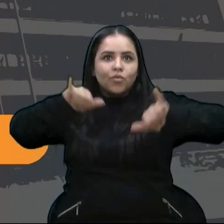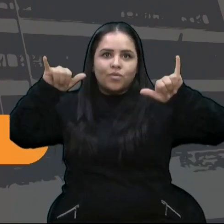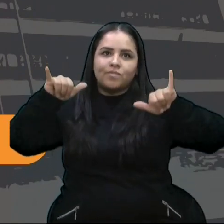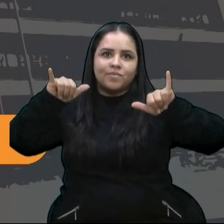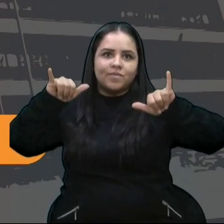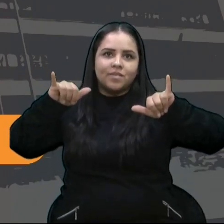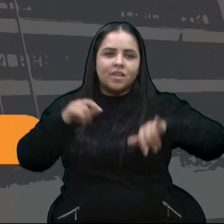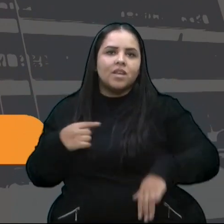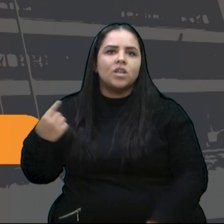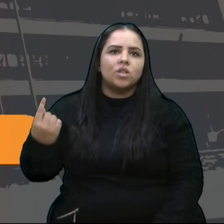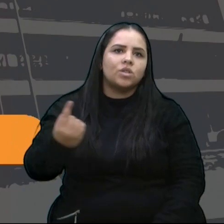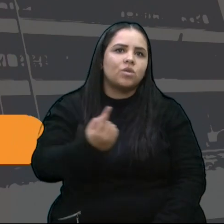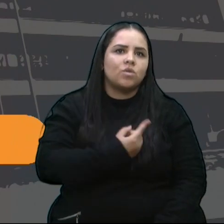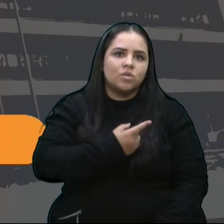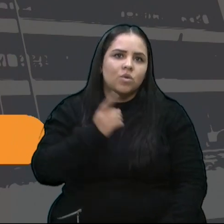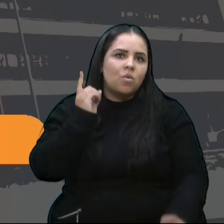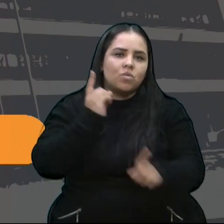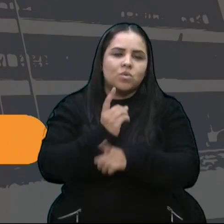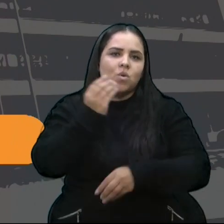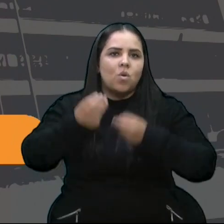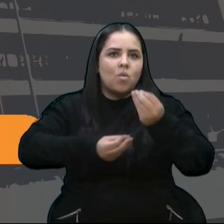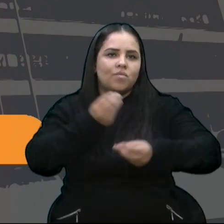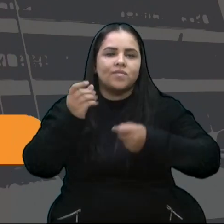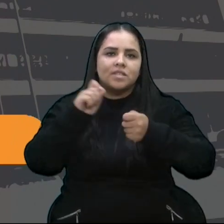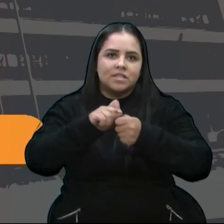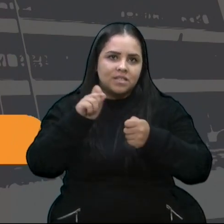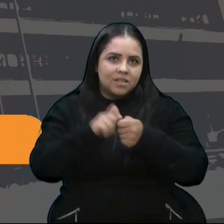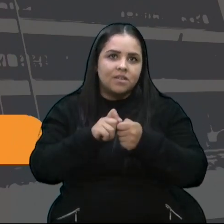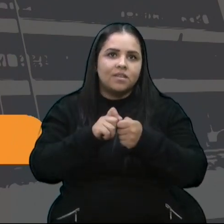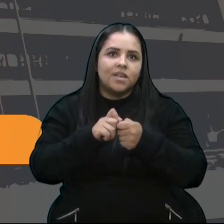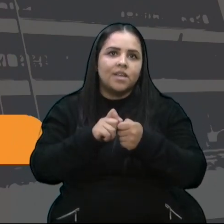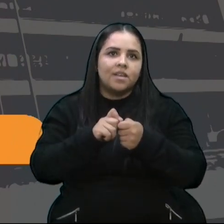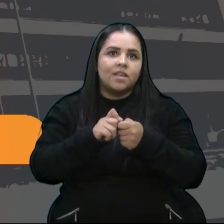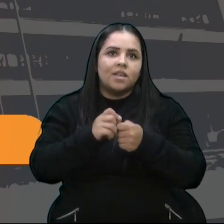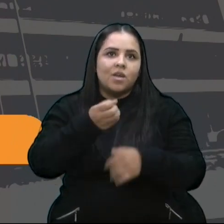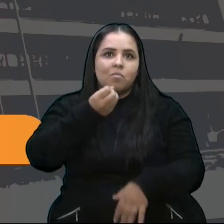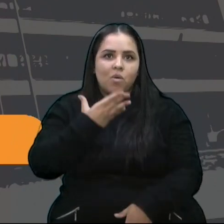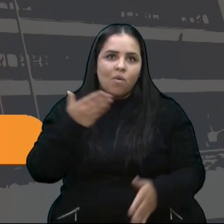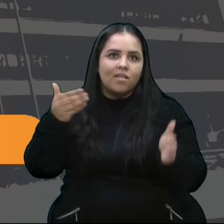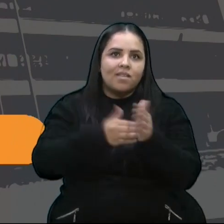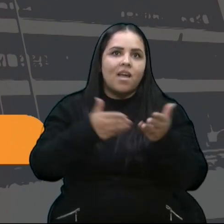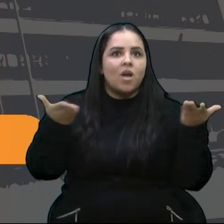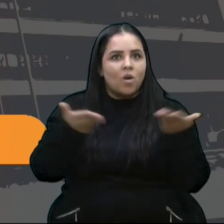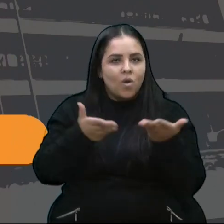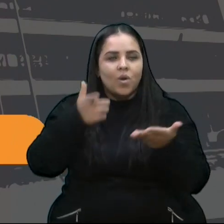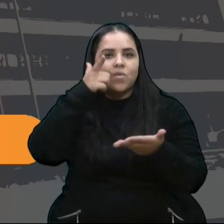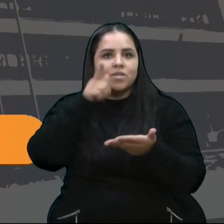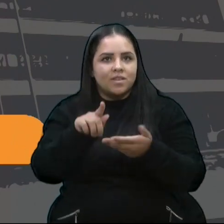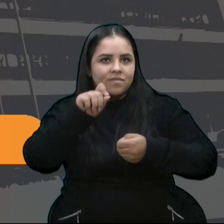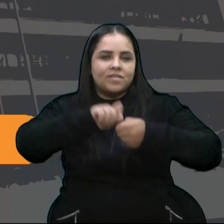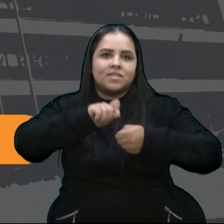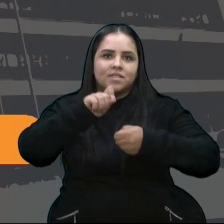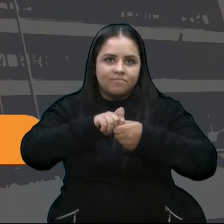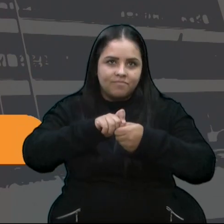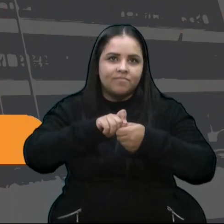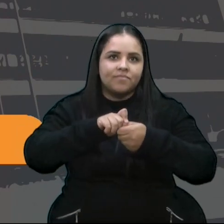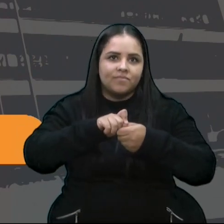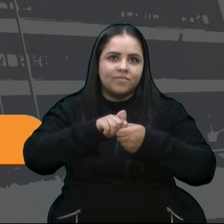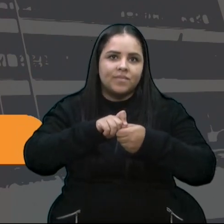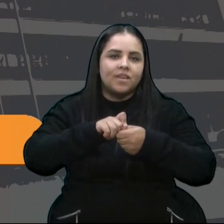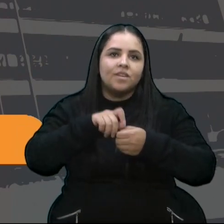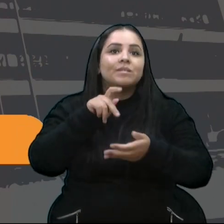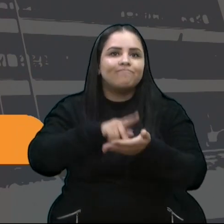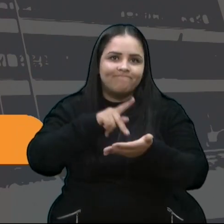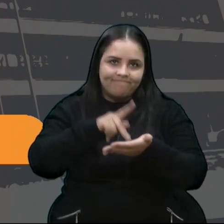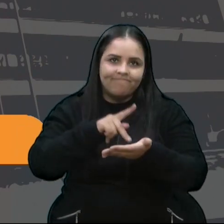foi encontrando saídas e, felizmente, estamos, né, até agora produzindo, né? E realmente,